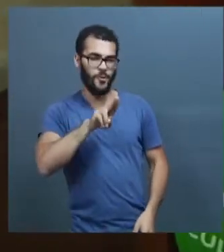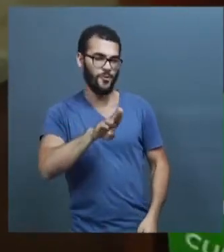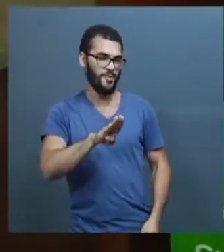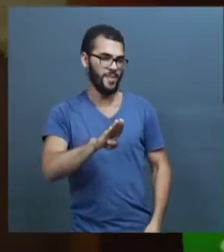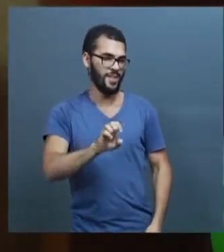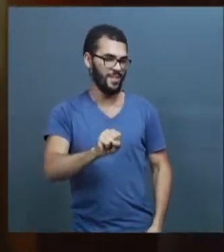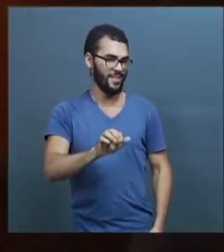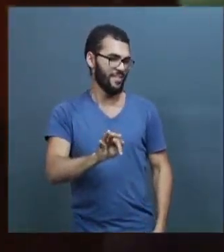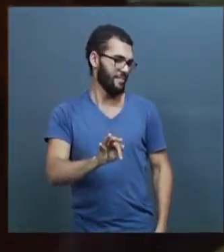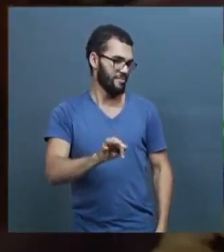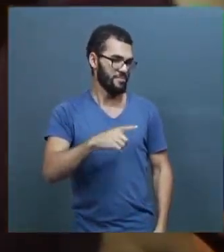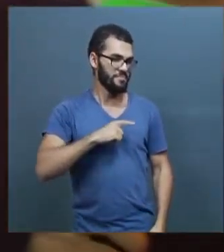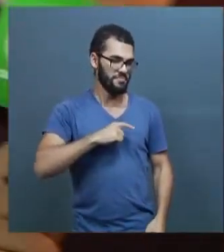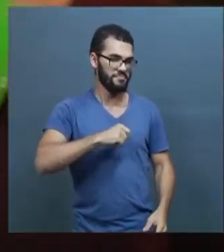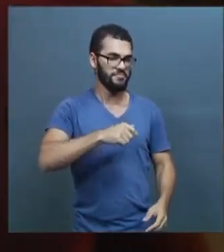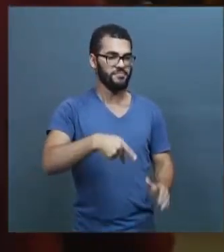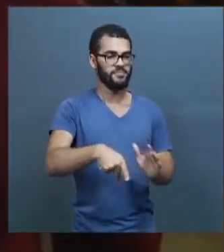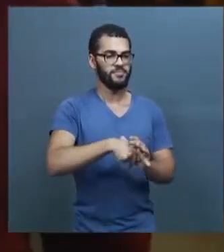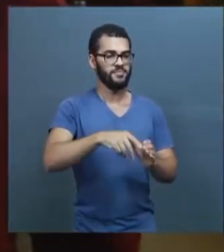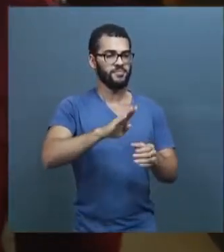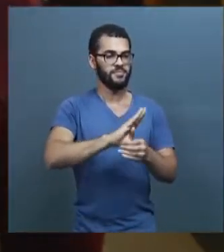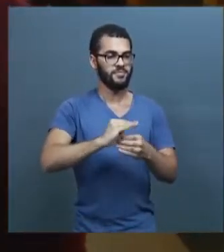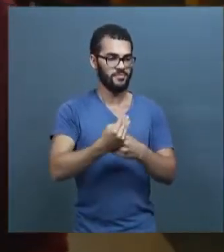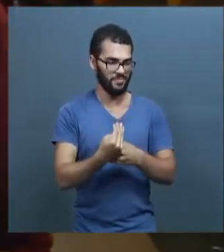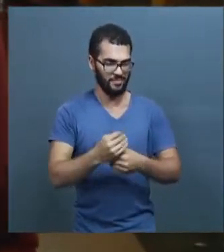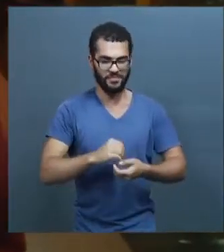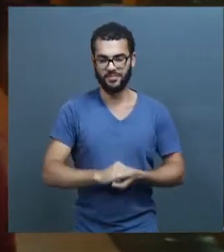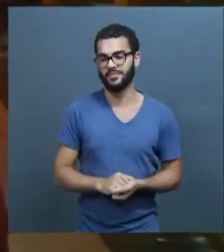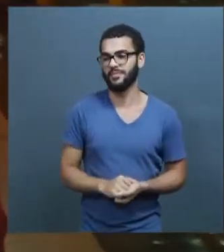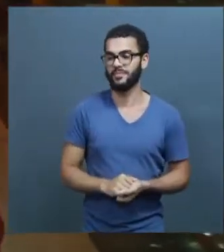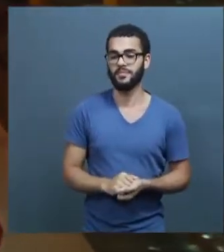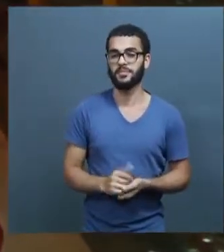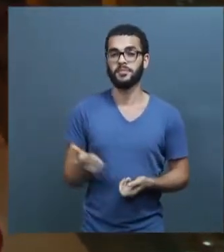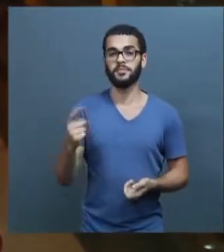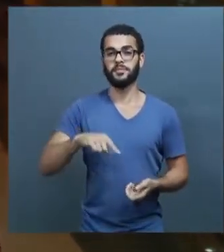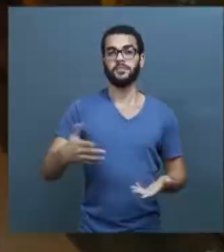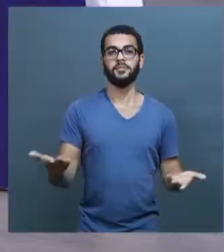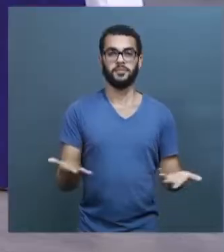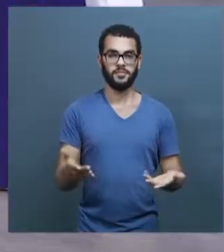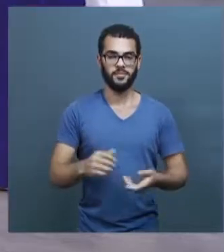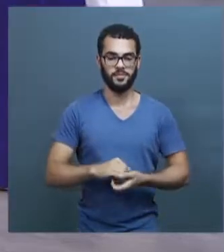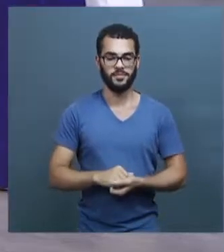pelas informações, Mira. Voltamos ao estúdio, Júnior Caritel, para o Jornal da UFO.